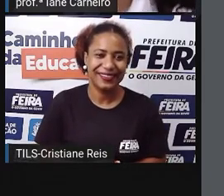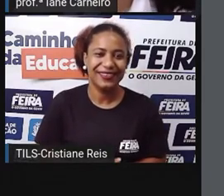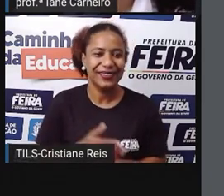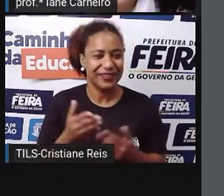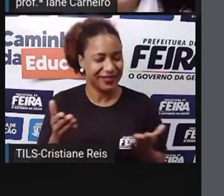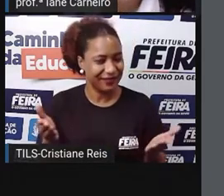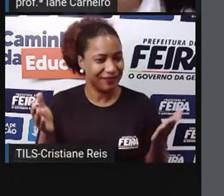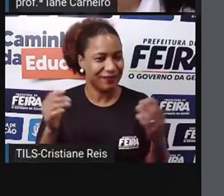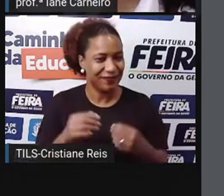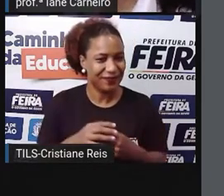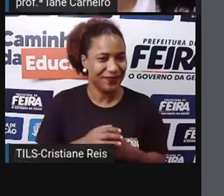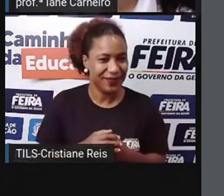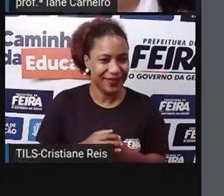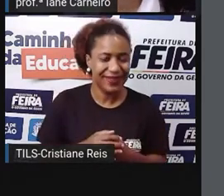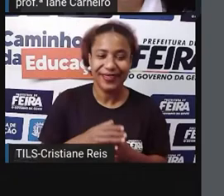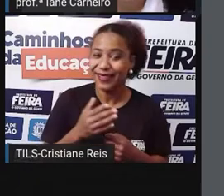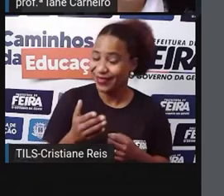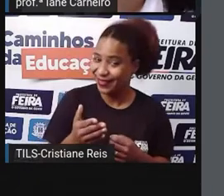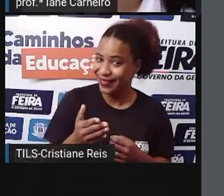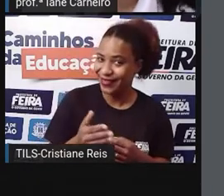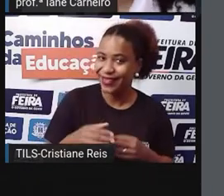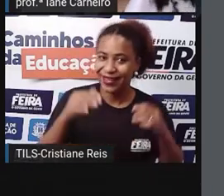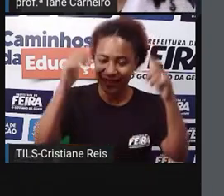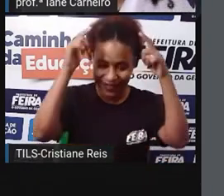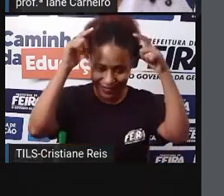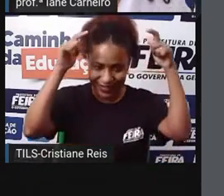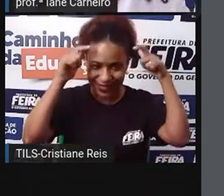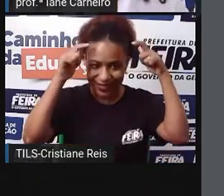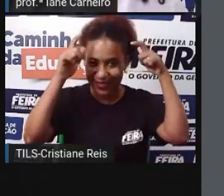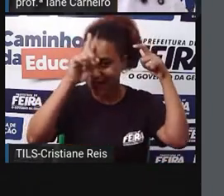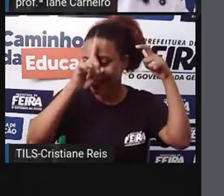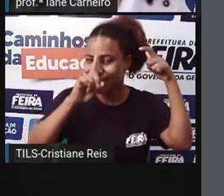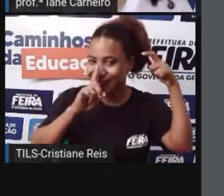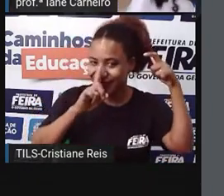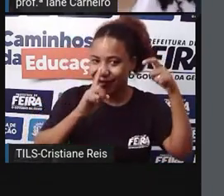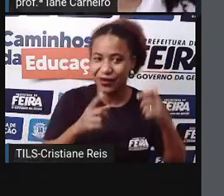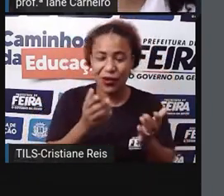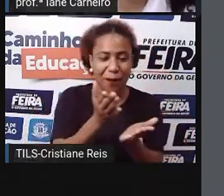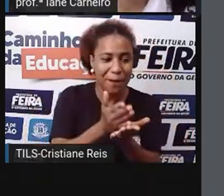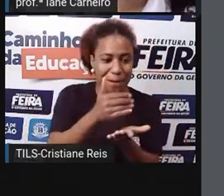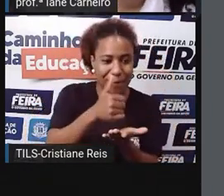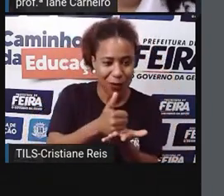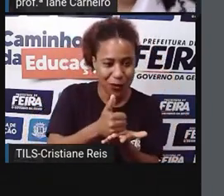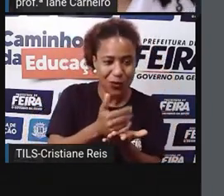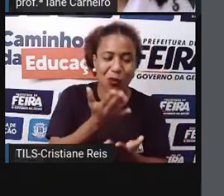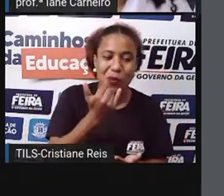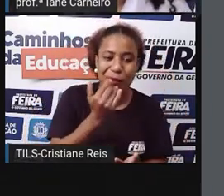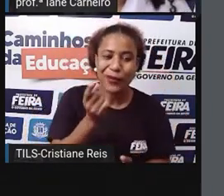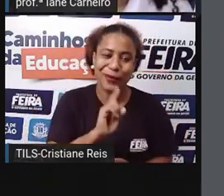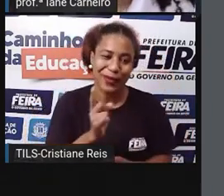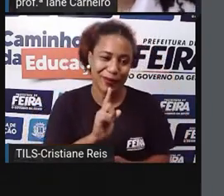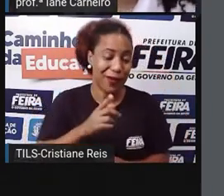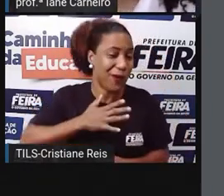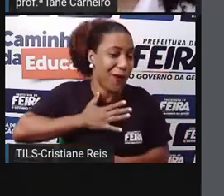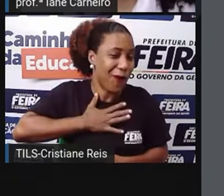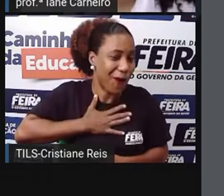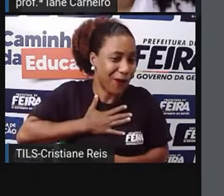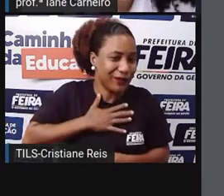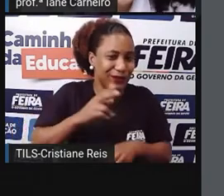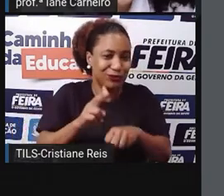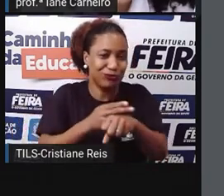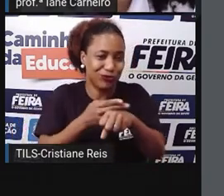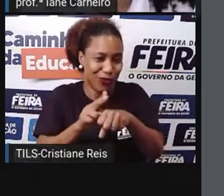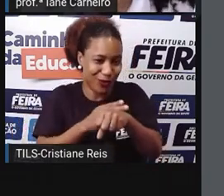Chapeuzinho não comeu aquele bolo de lobo, porque sempre preferiu de chocolate. Aliás, ela agora come